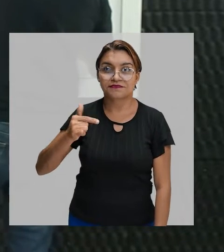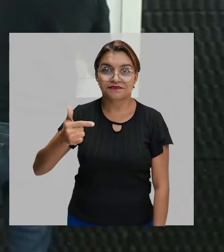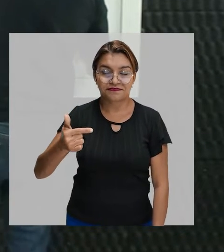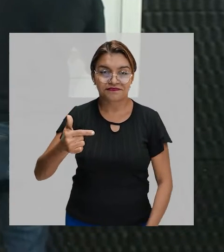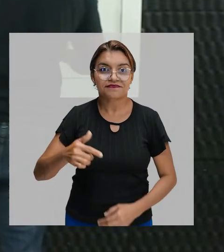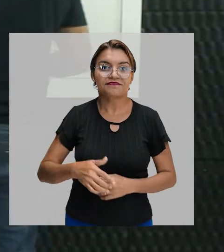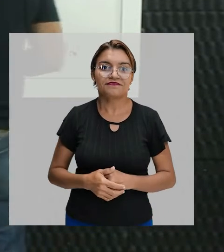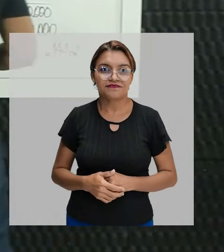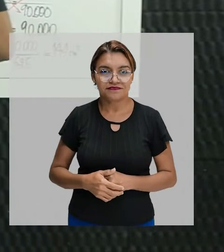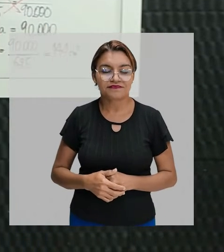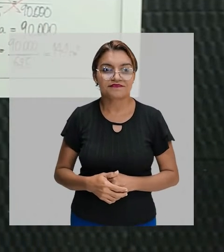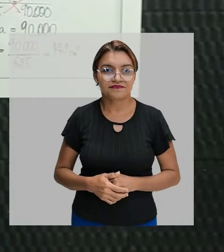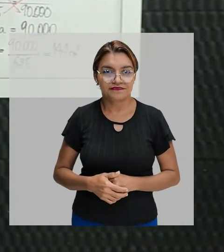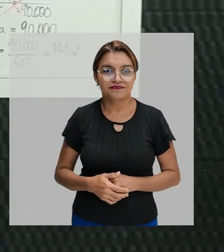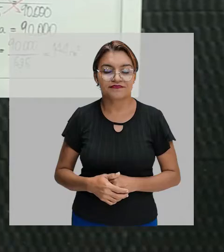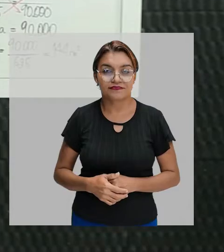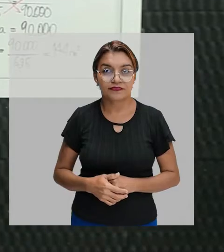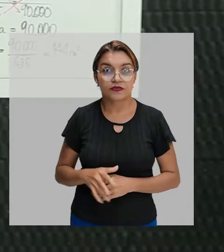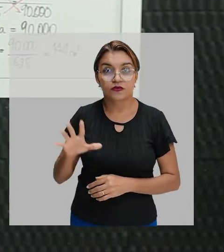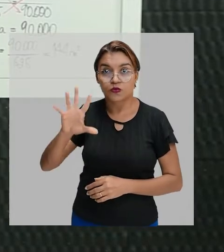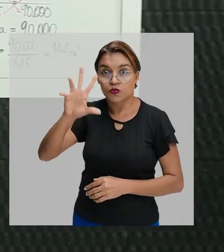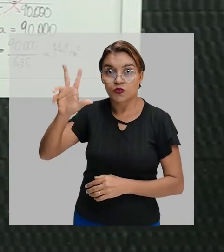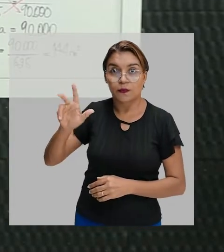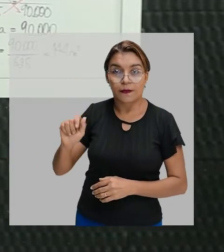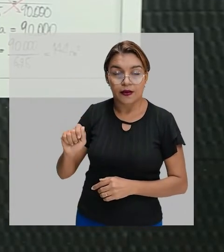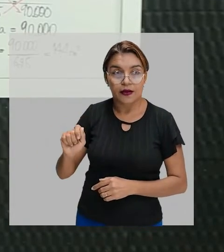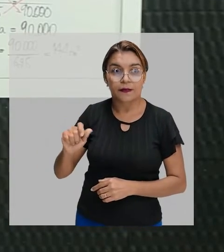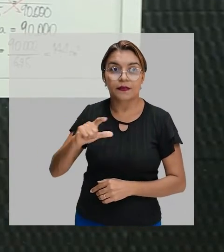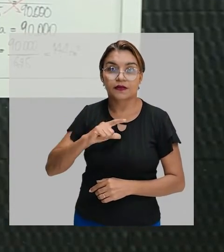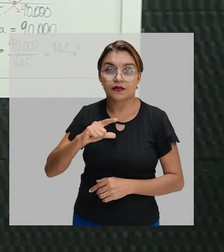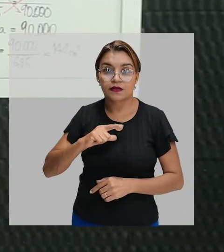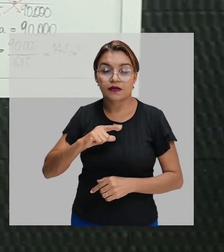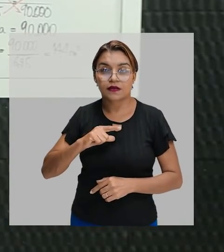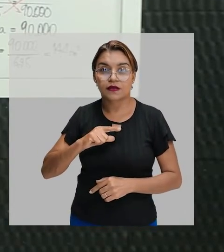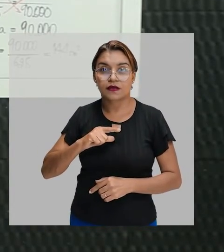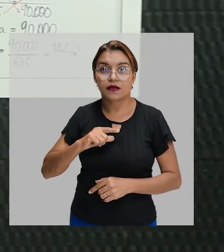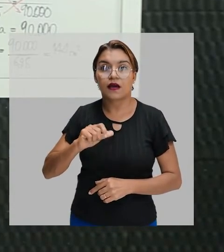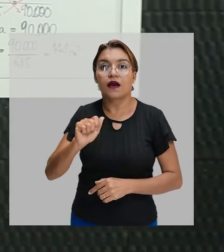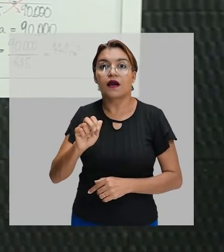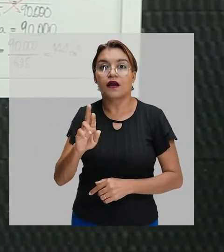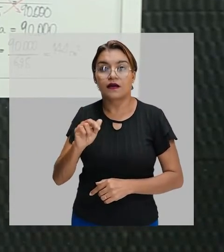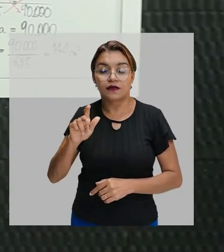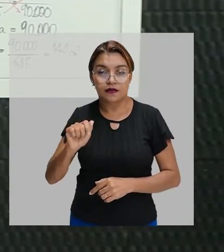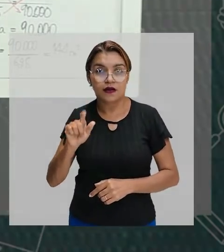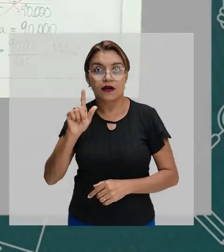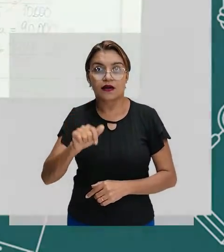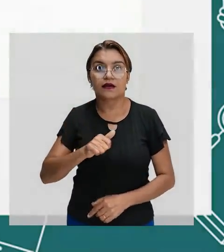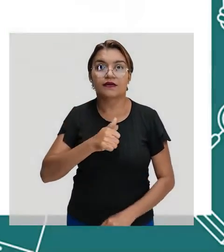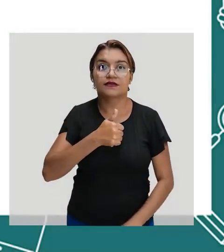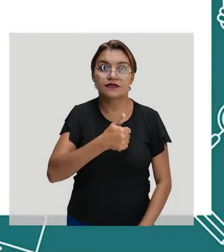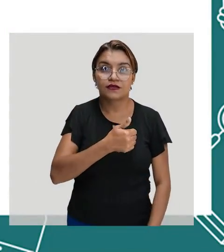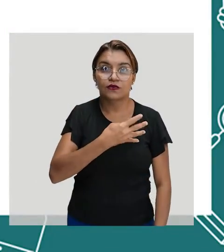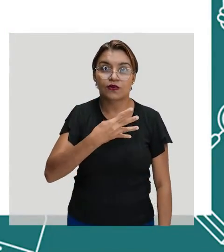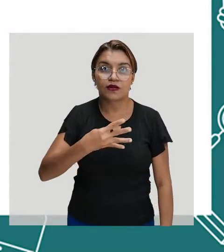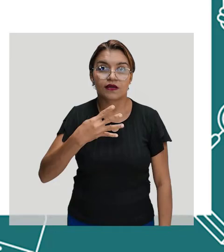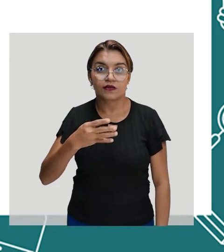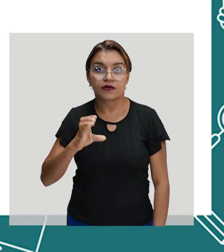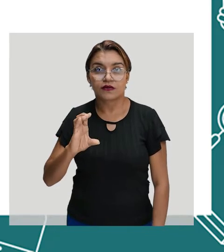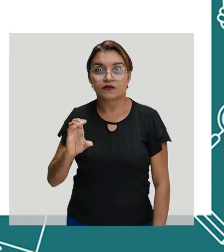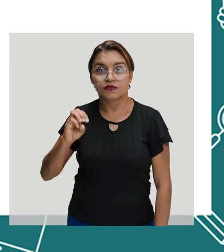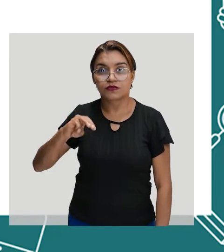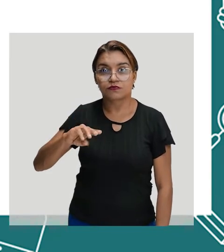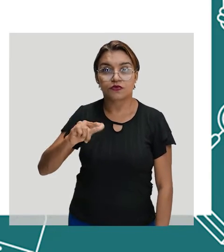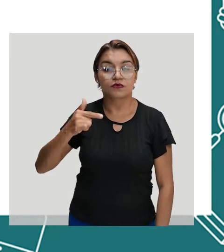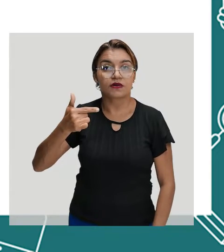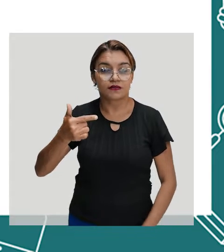Então quer dizer que no mapa né essa área aí é de 144 centímetros